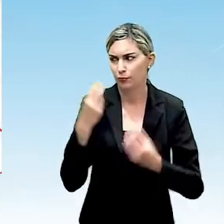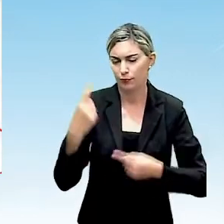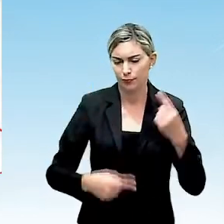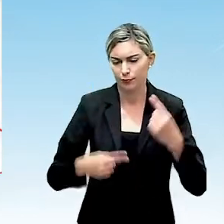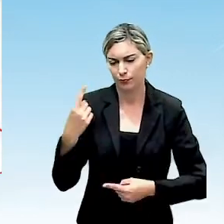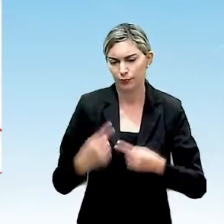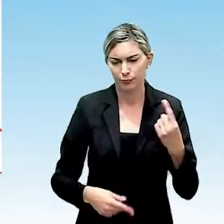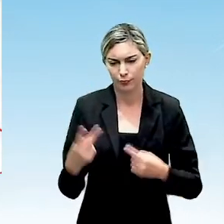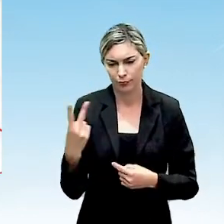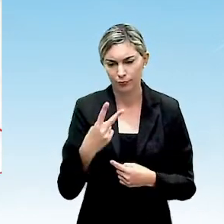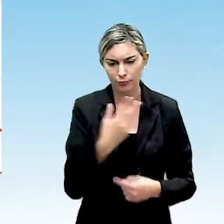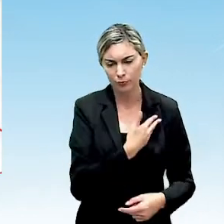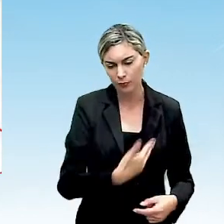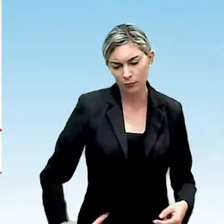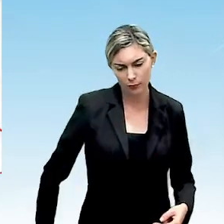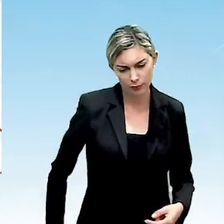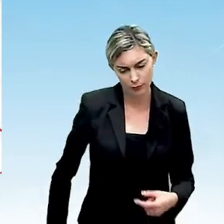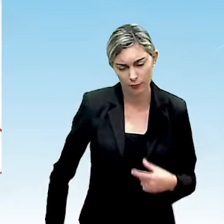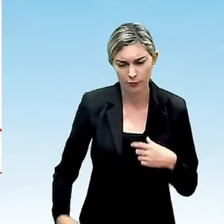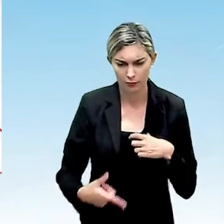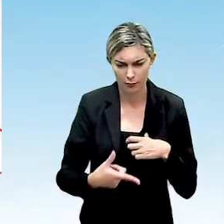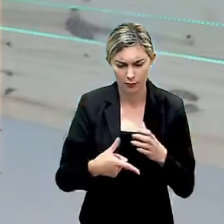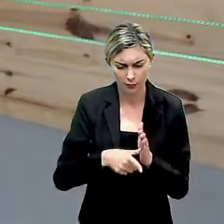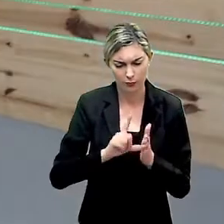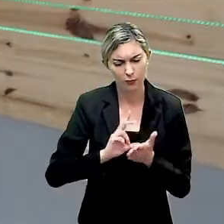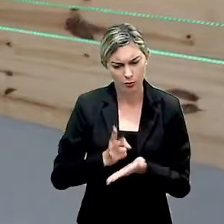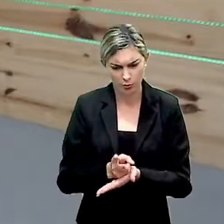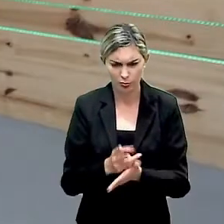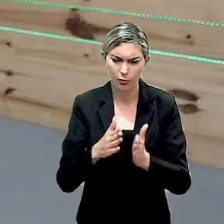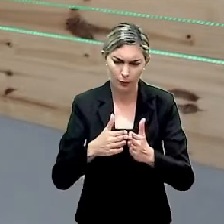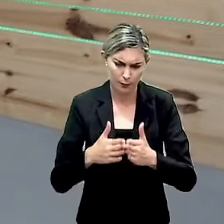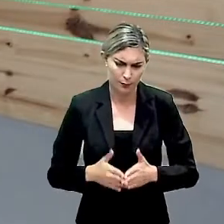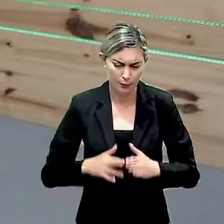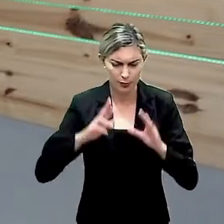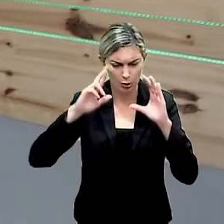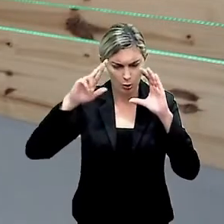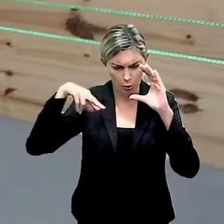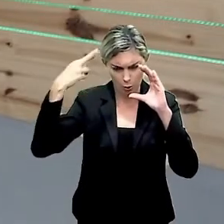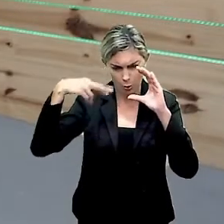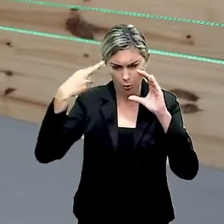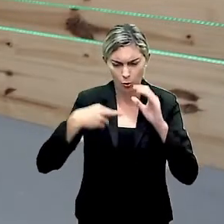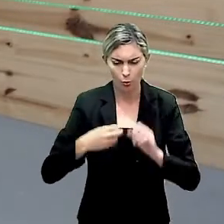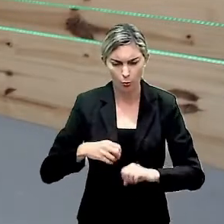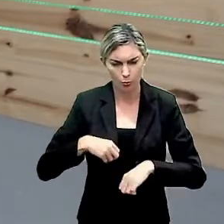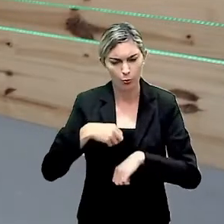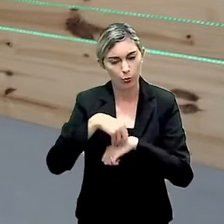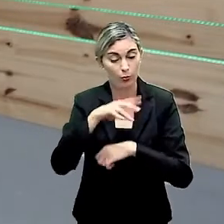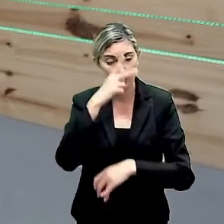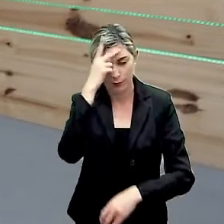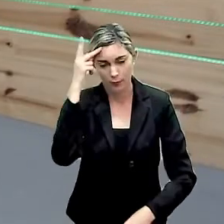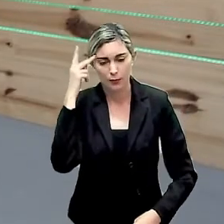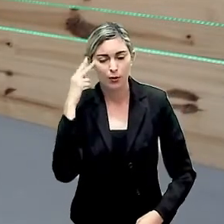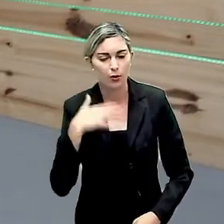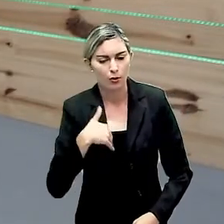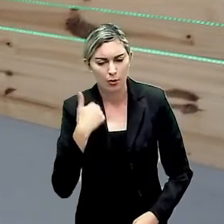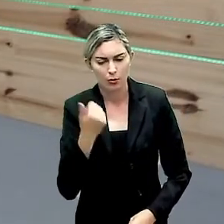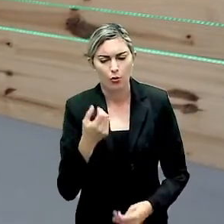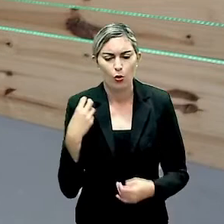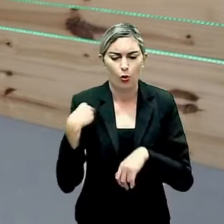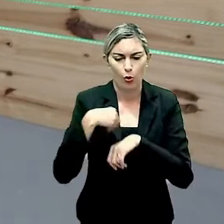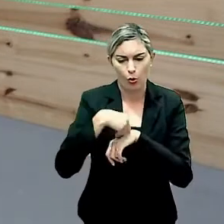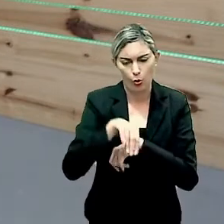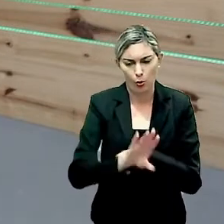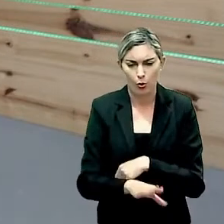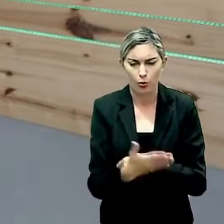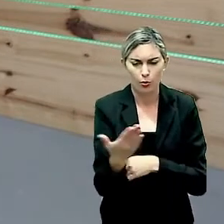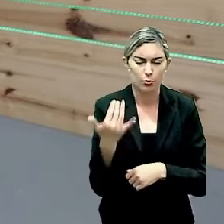dos governadores. Antes de continuar, deixa eu pedir a Robertão, para você situar melhor e o pessoal aqui, que coloque, né,